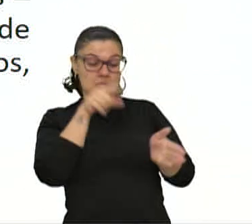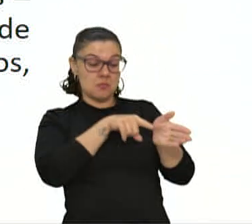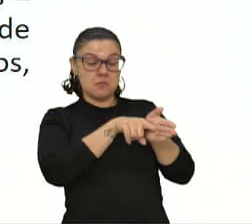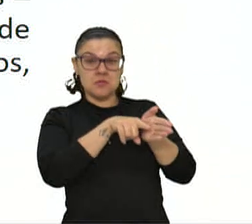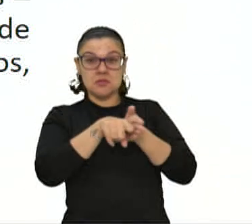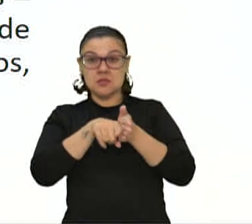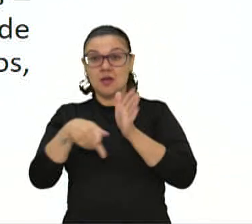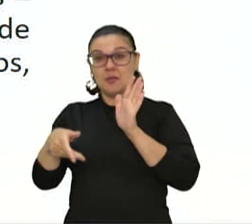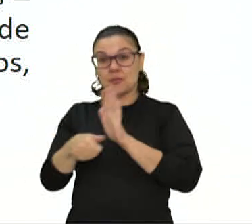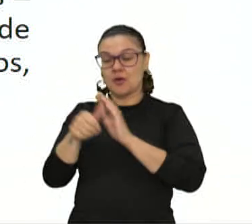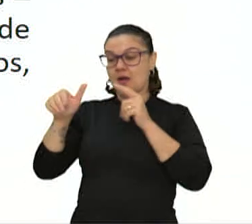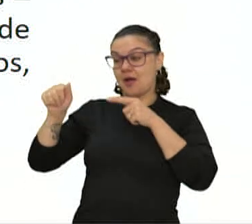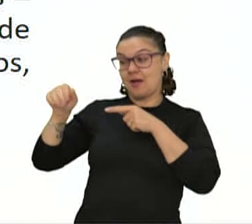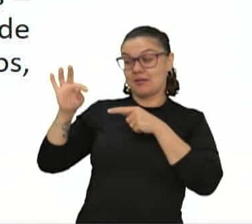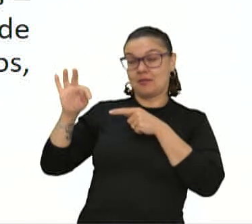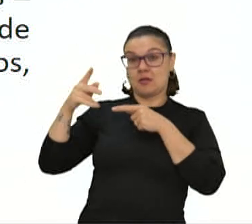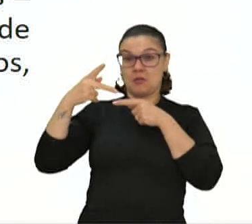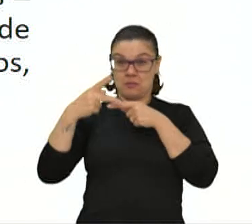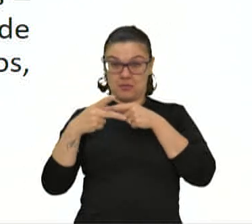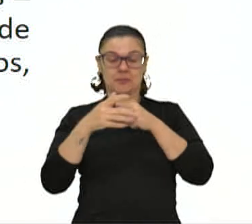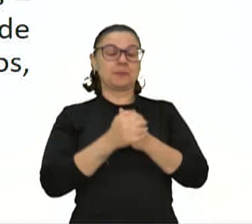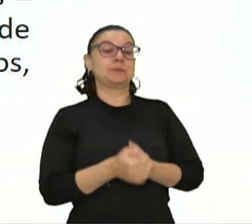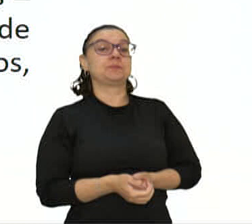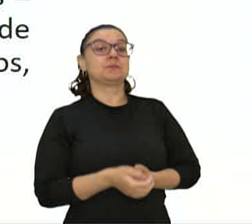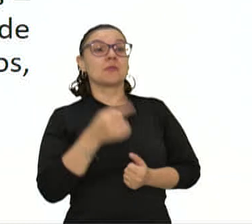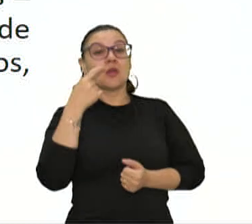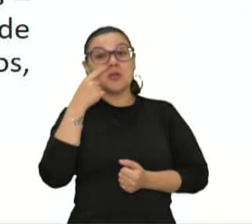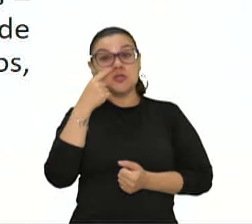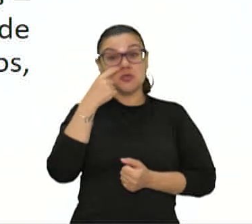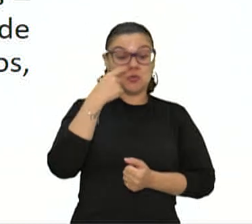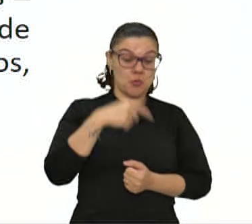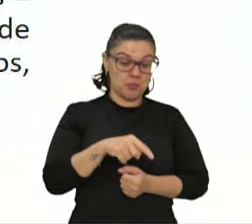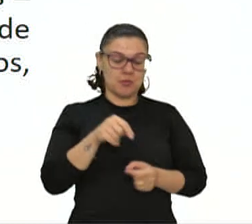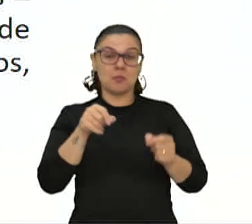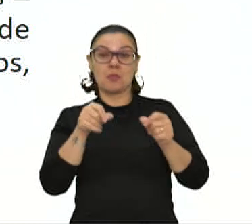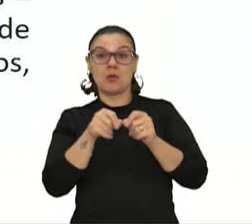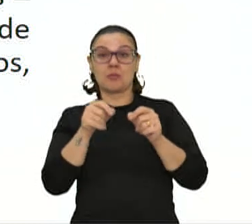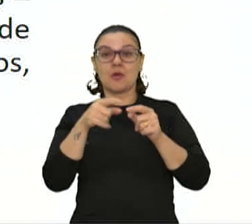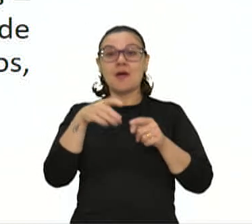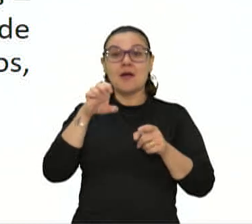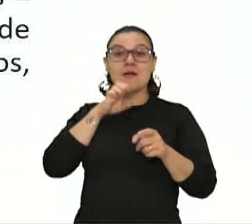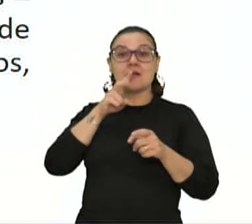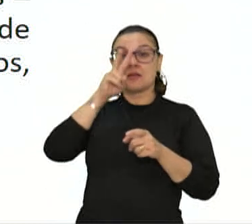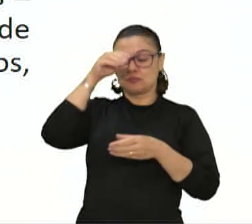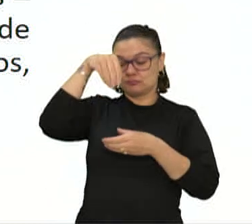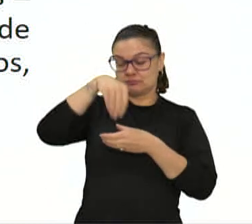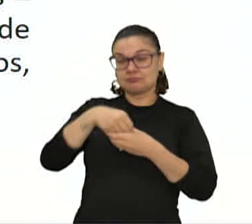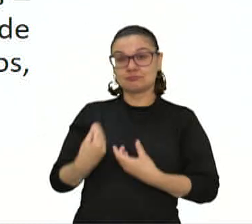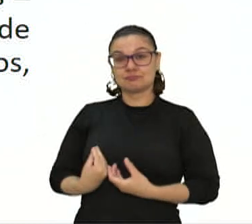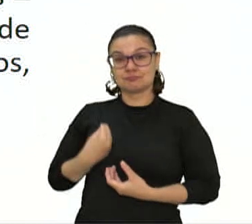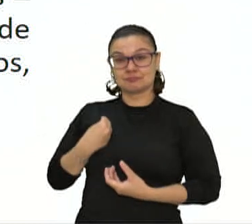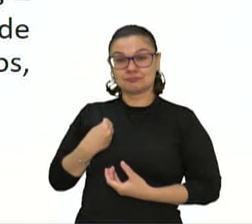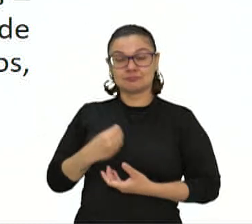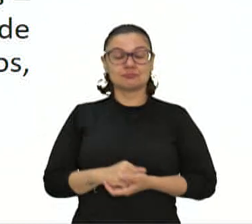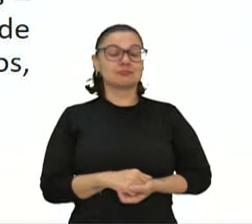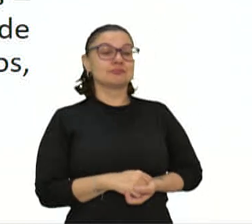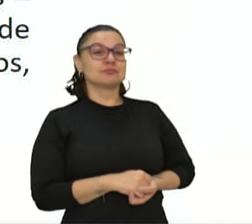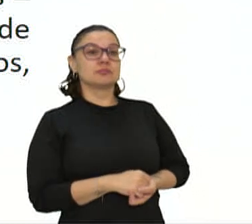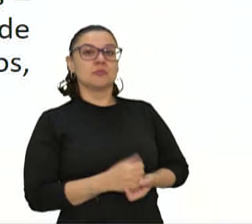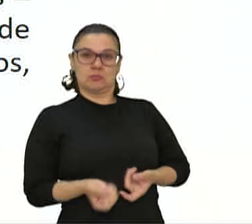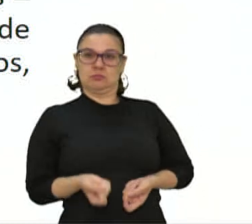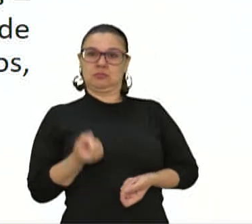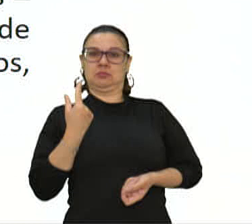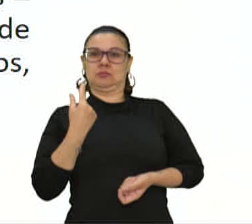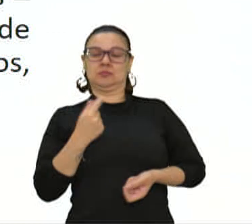mediram os níveis de ATP dos afídeos, pulgões, responsável pela transferência de energia em seres vivos, os resultados foram